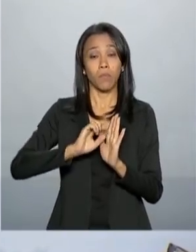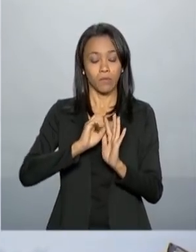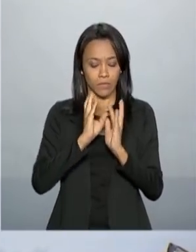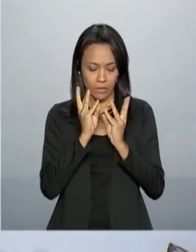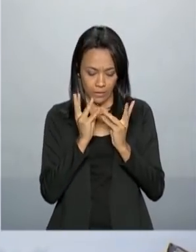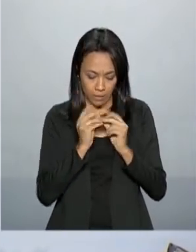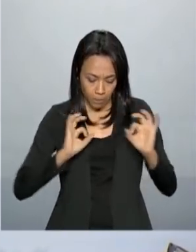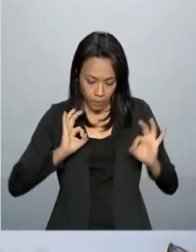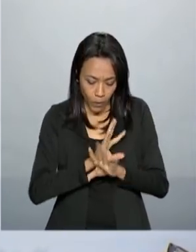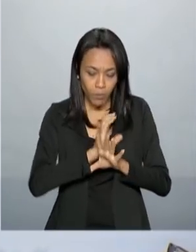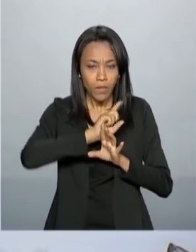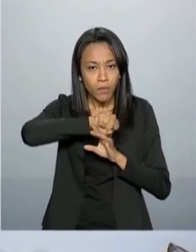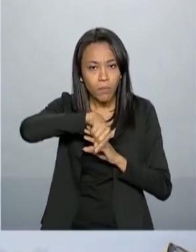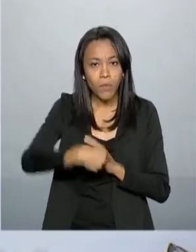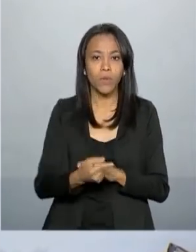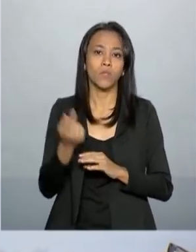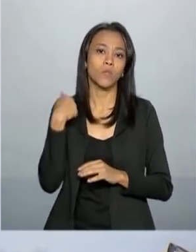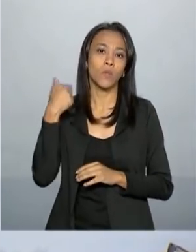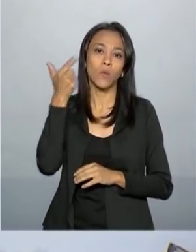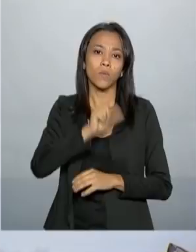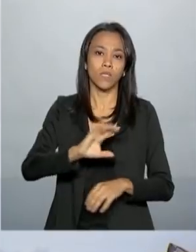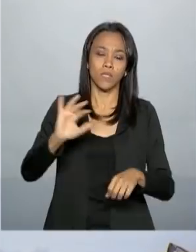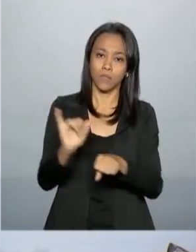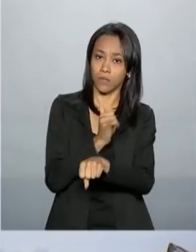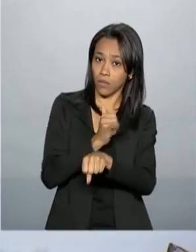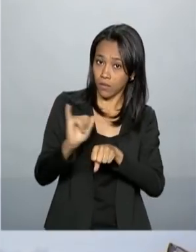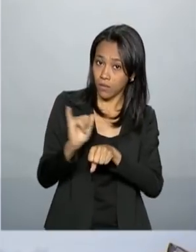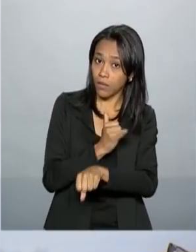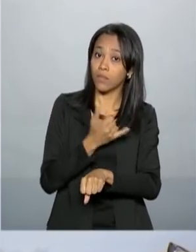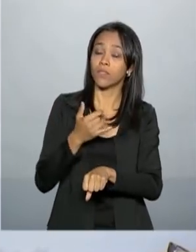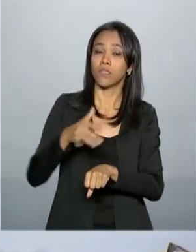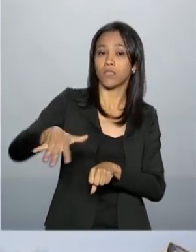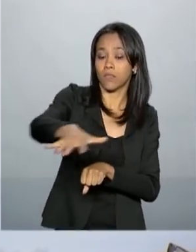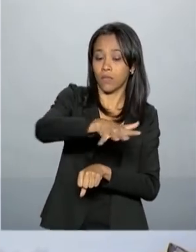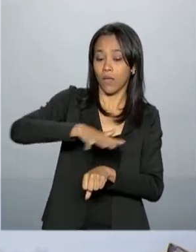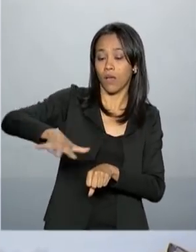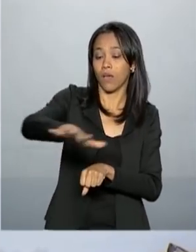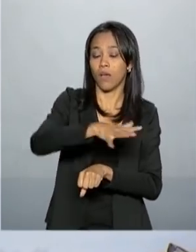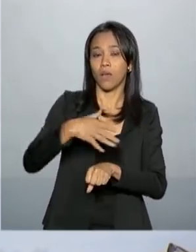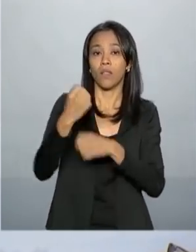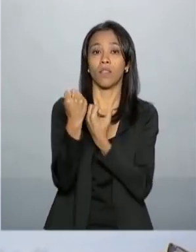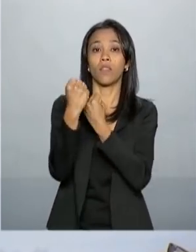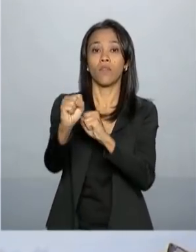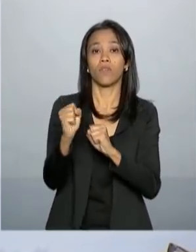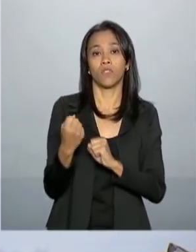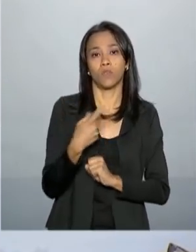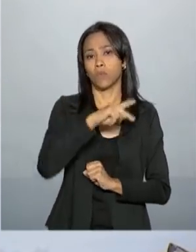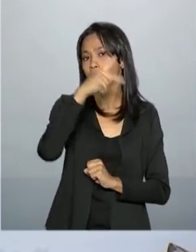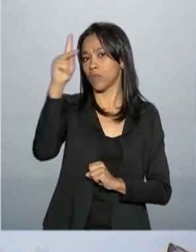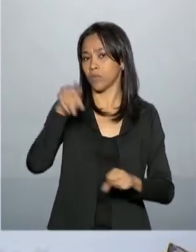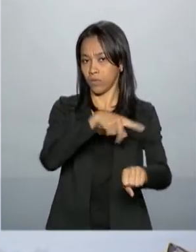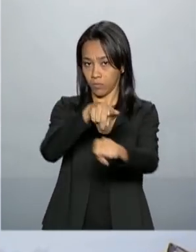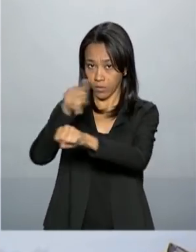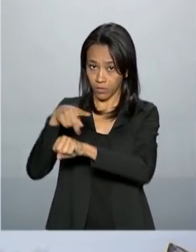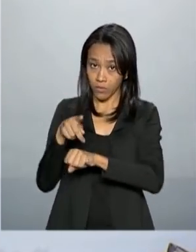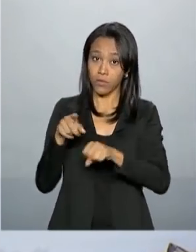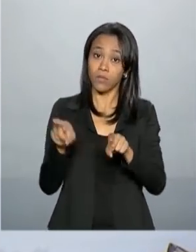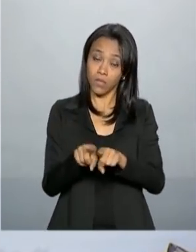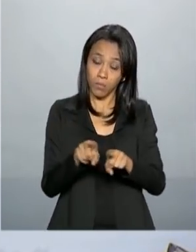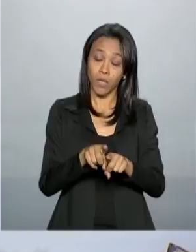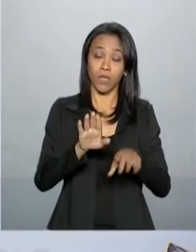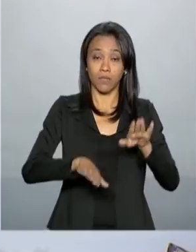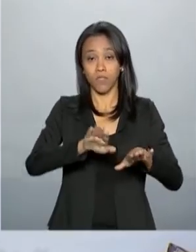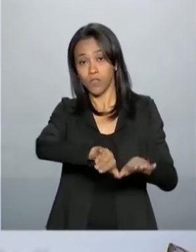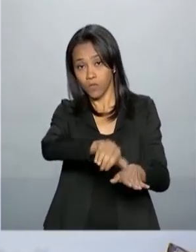os meios necessários para o provimento da atividade de defesa em seus territórios e, por vezes, fora